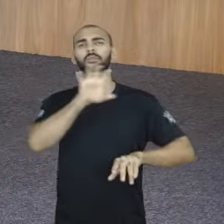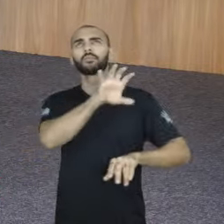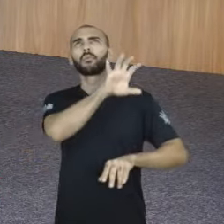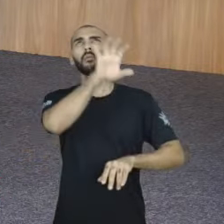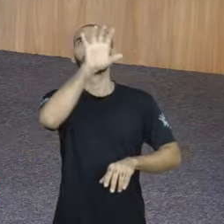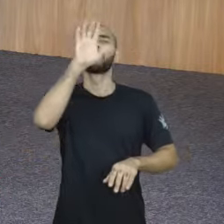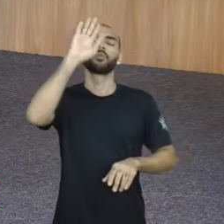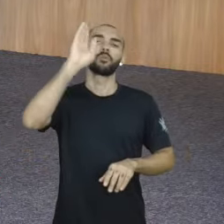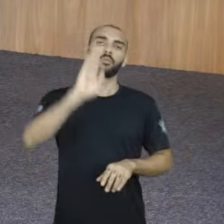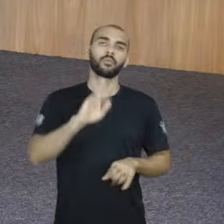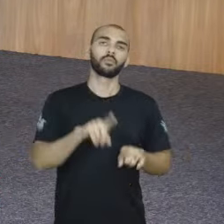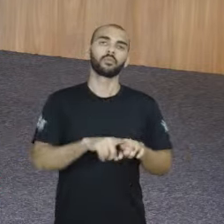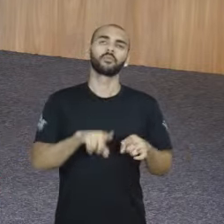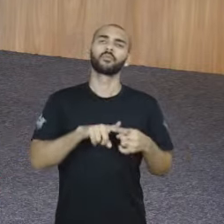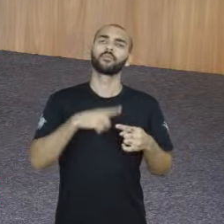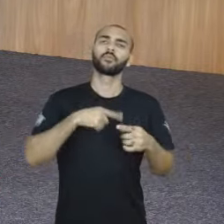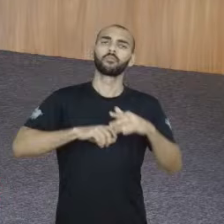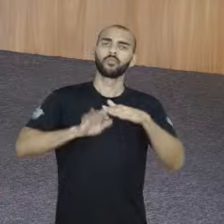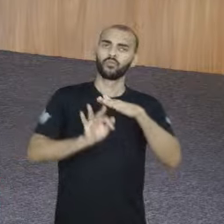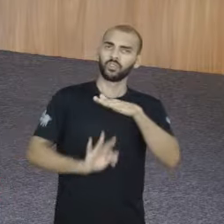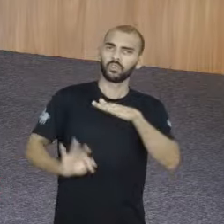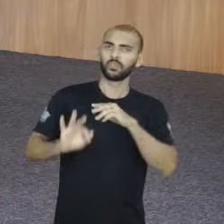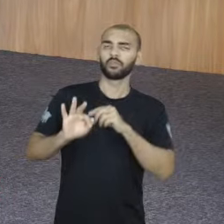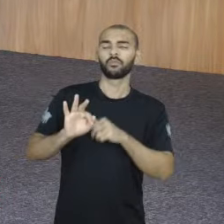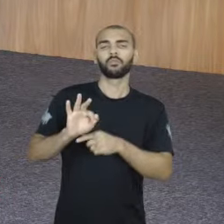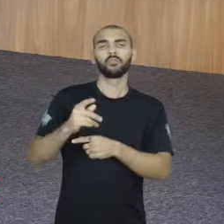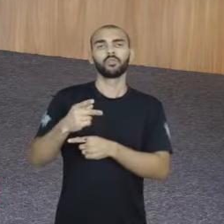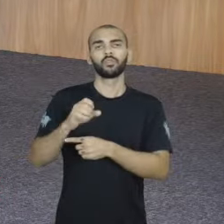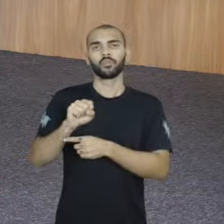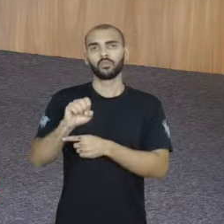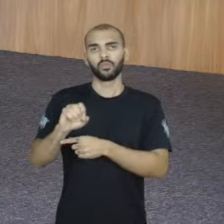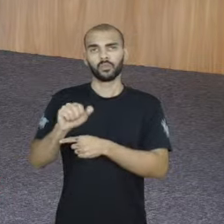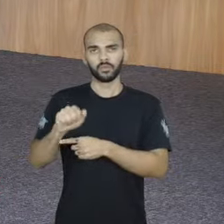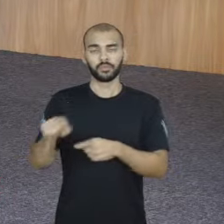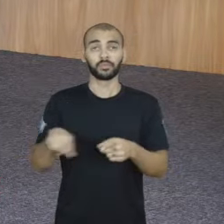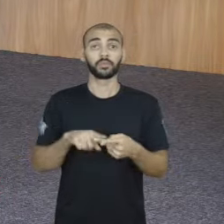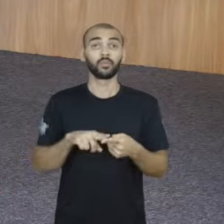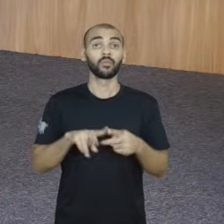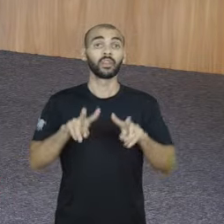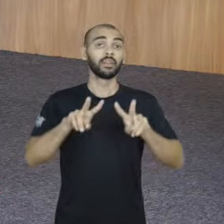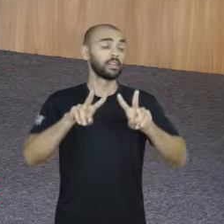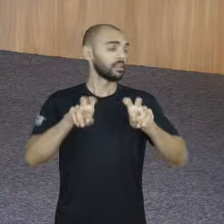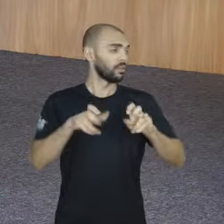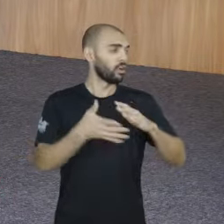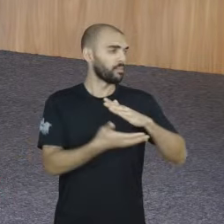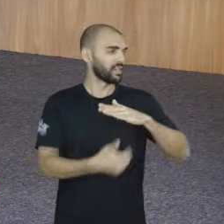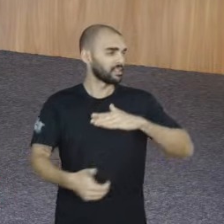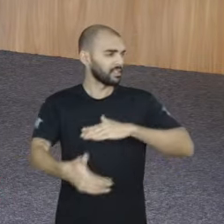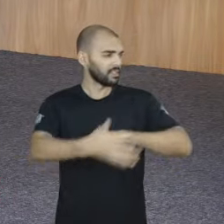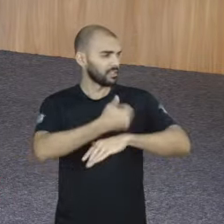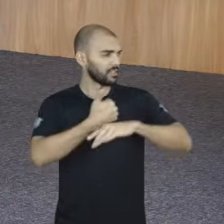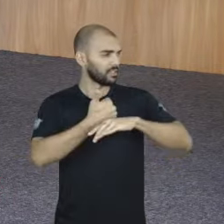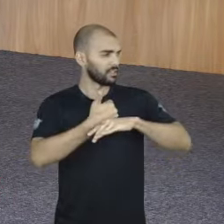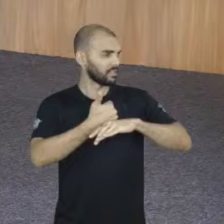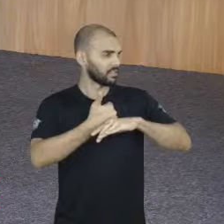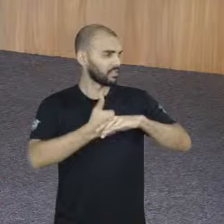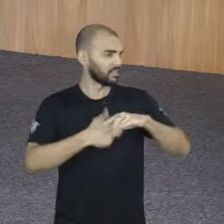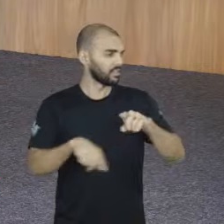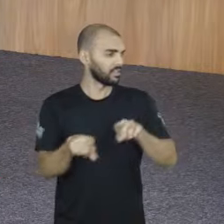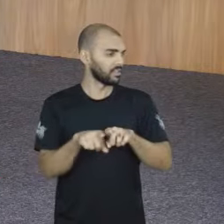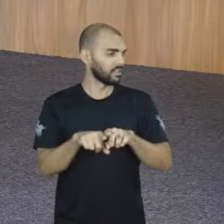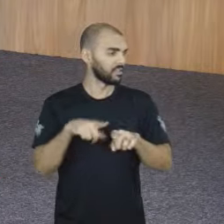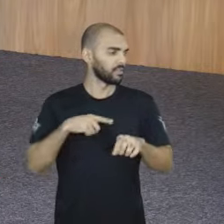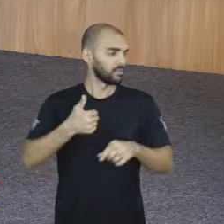sua fundação, Fundação Perseu Abramo, sobre os 60 anos do golpe de 1964. A nota oficial você